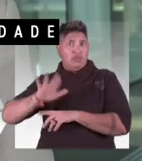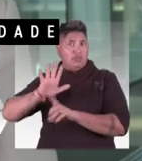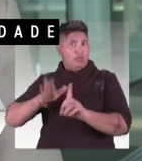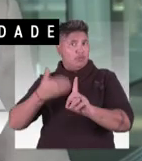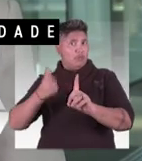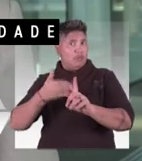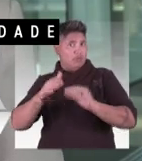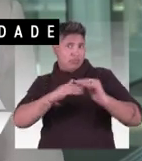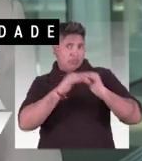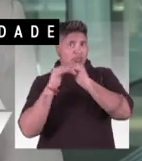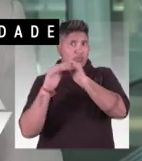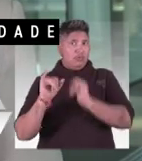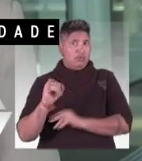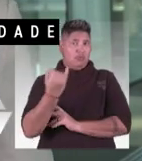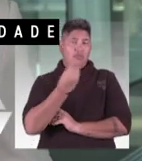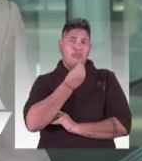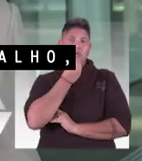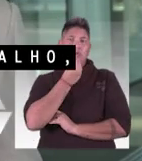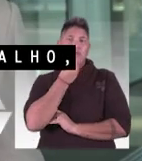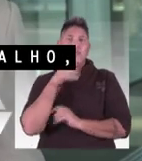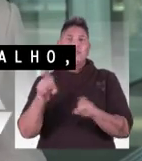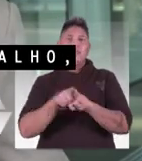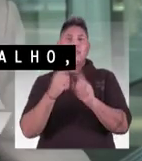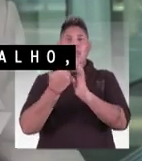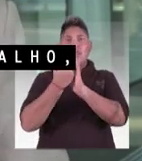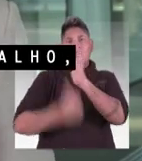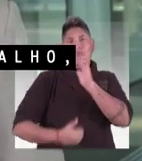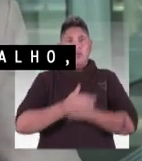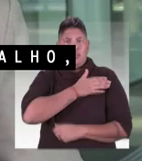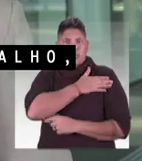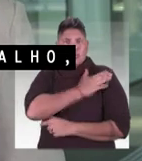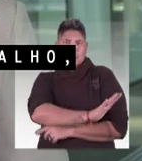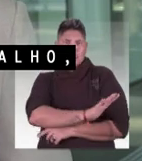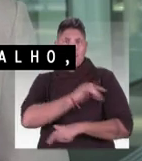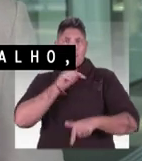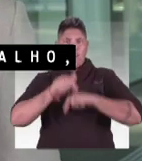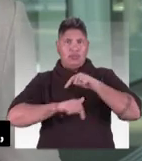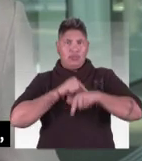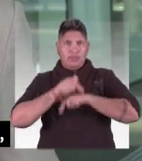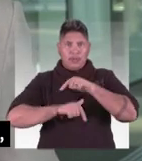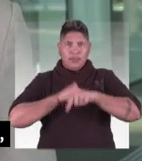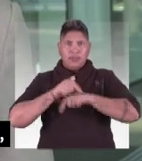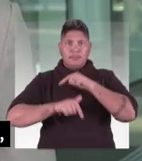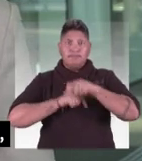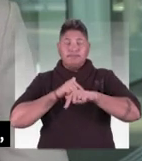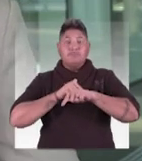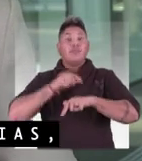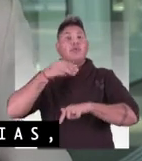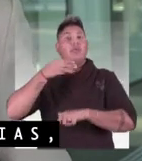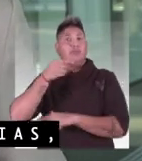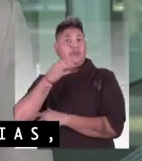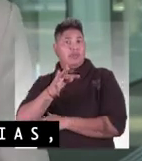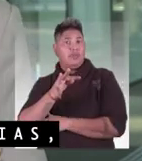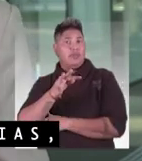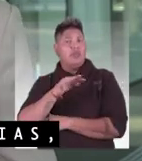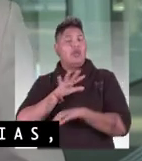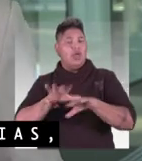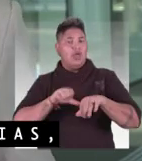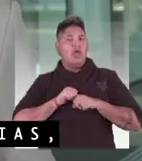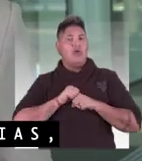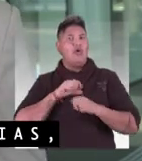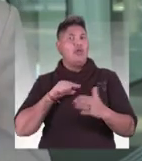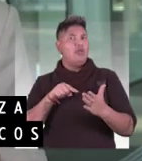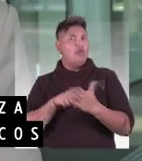de Igualdade de Oportunidades e Eliminação da Discriminação no Trabalho, a Cor de Igualdade, o MPT